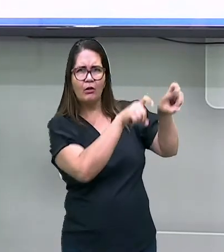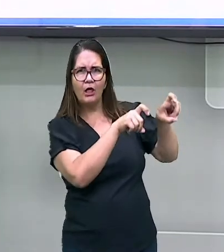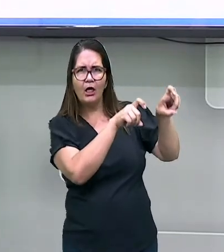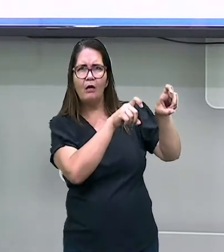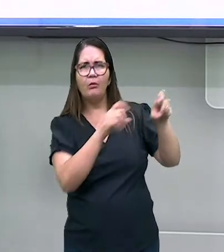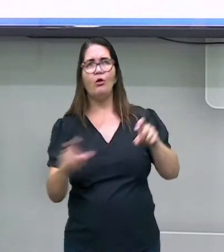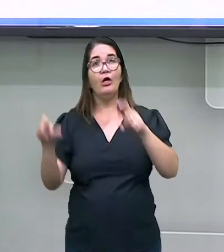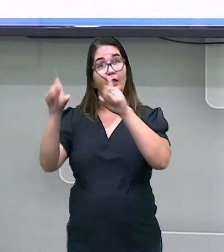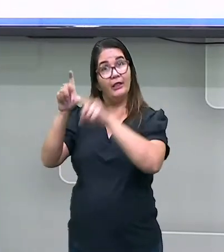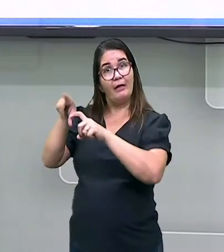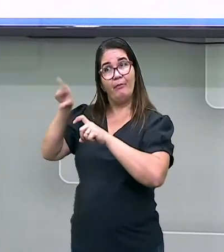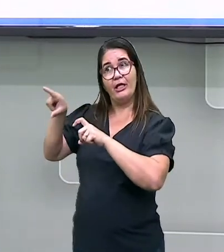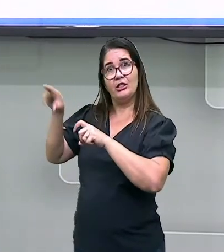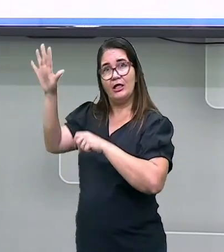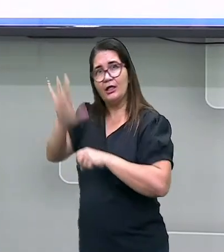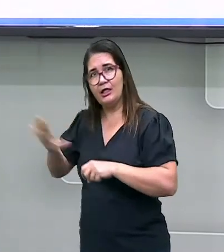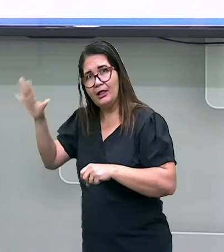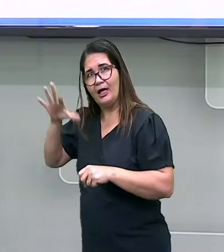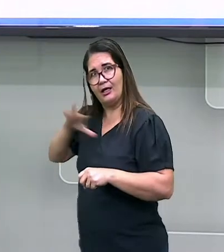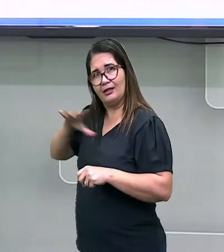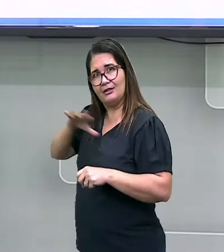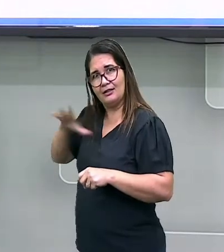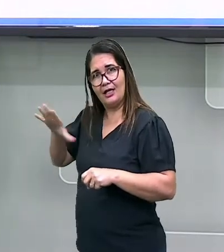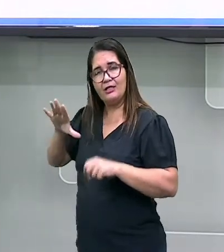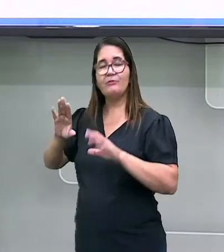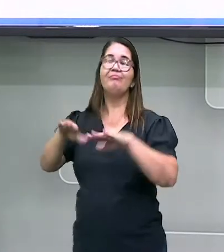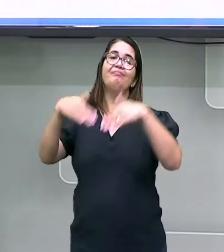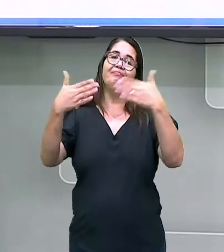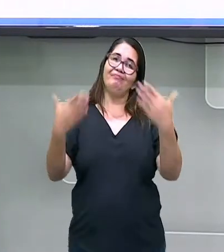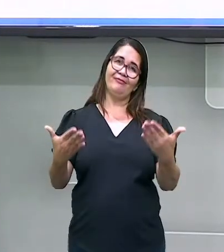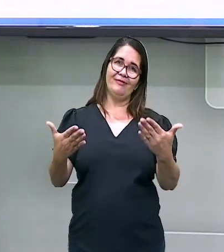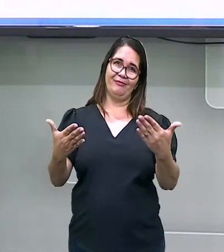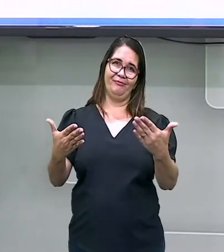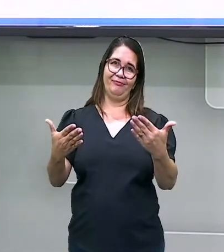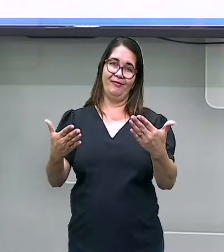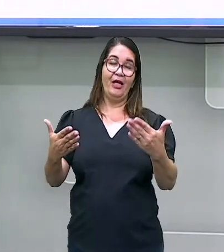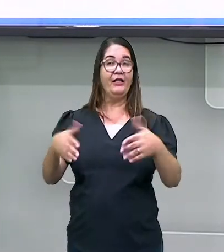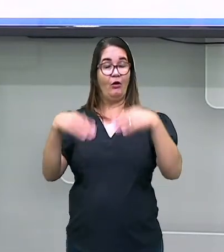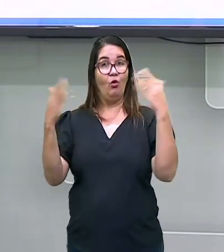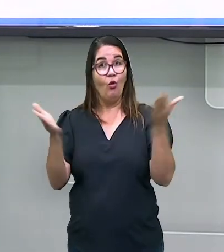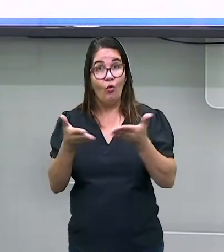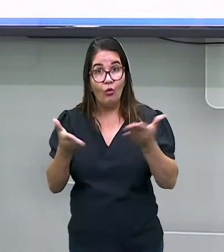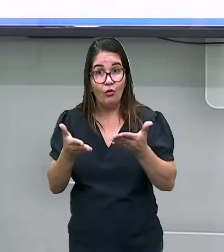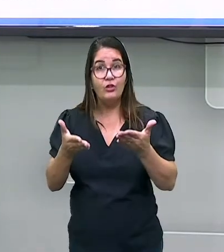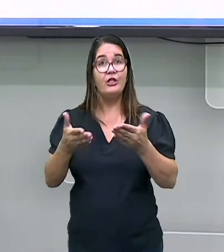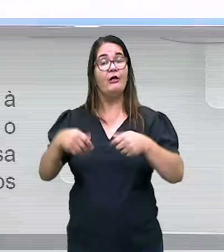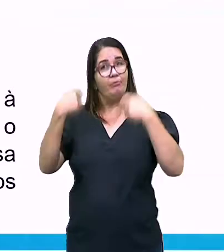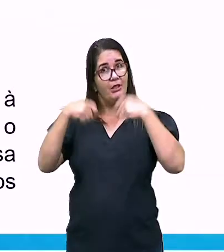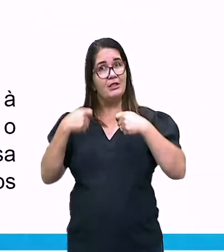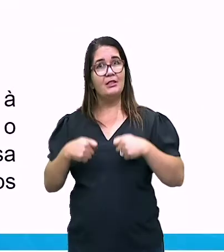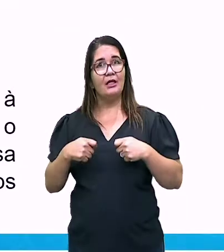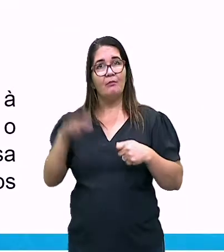necessidade do outro, ok? Por isso, estamos vivendo a política, a verdadeira política.